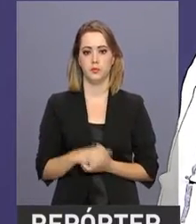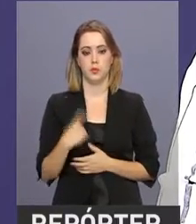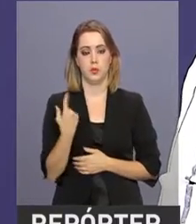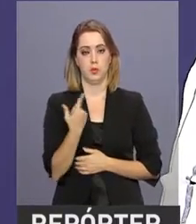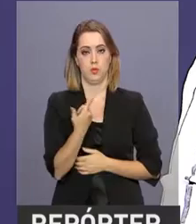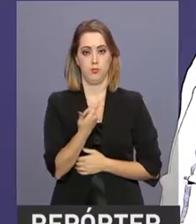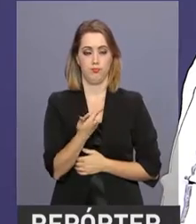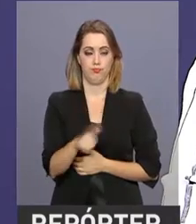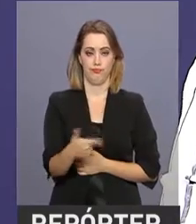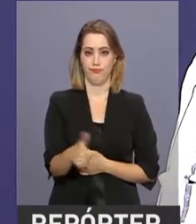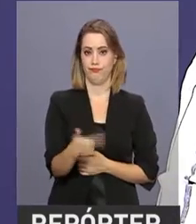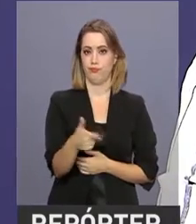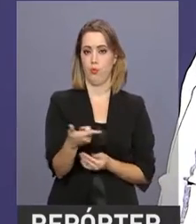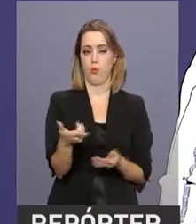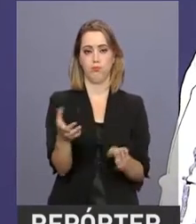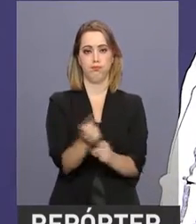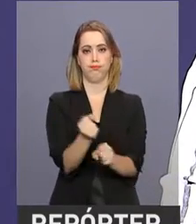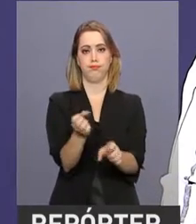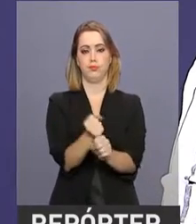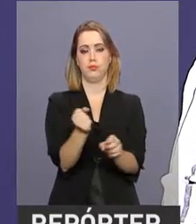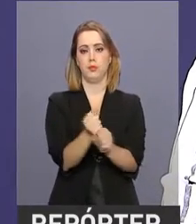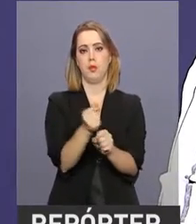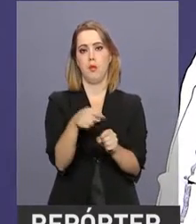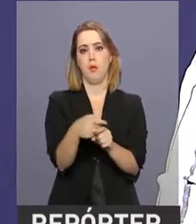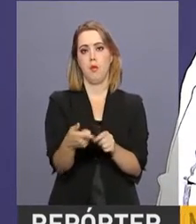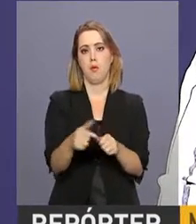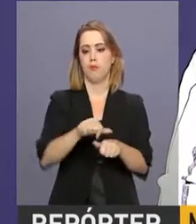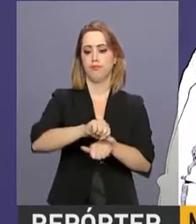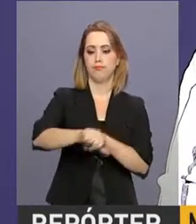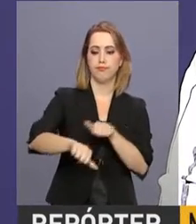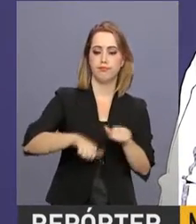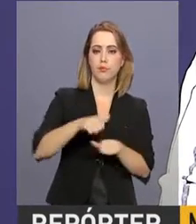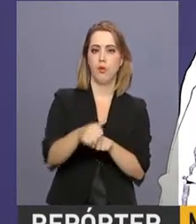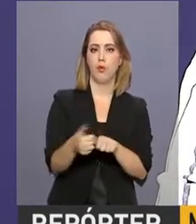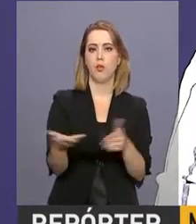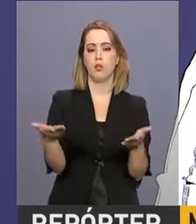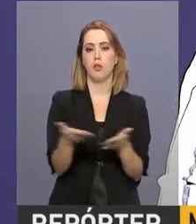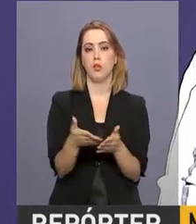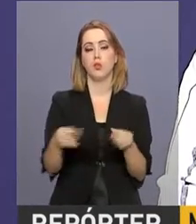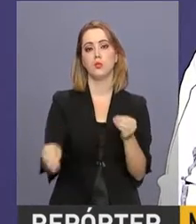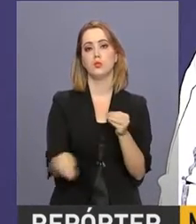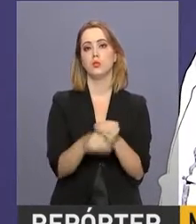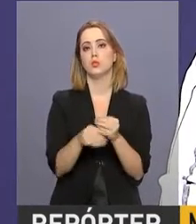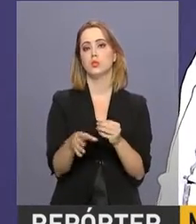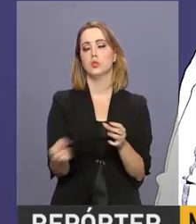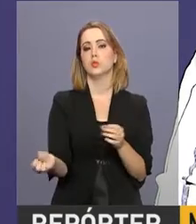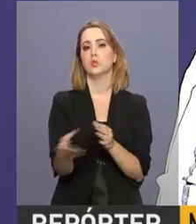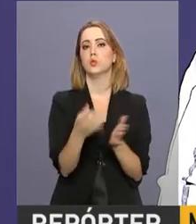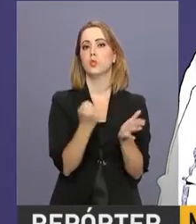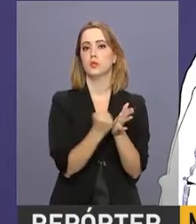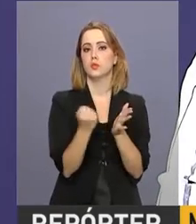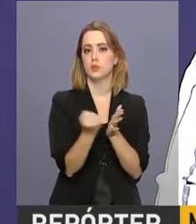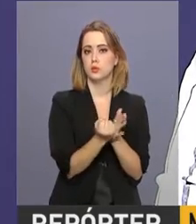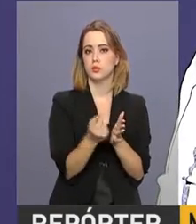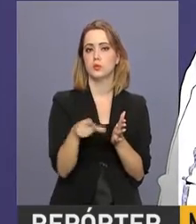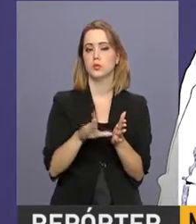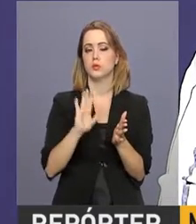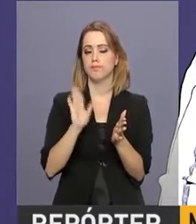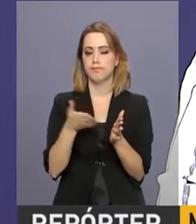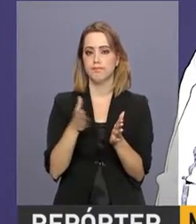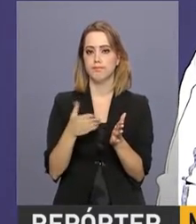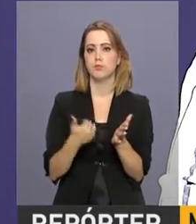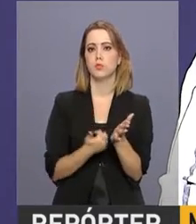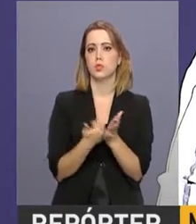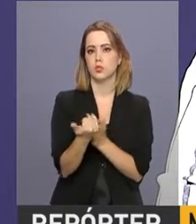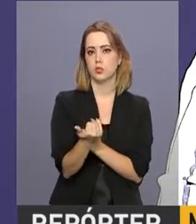orçamento previsto para a renovação dos aditamentos dos contratos em vigor os